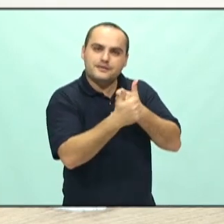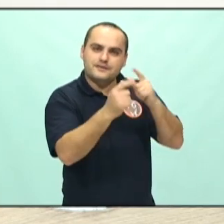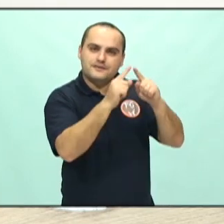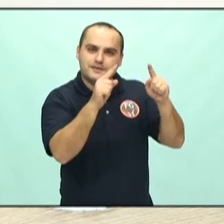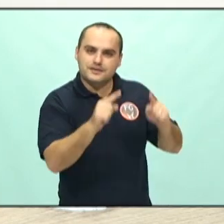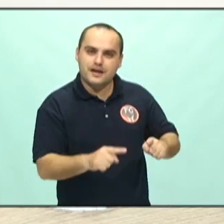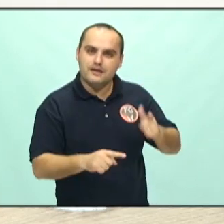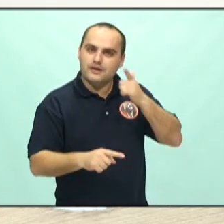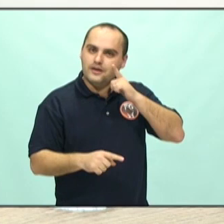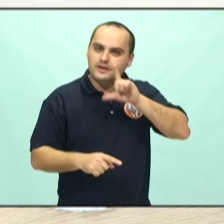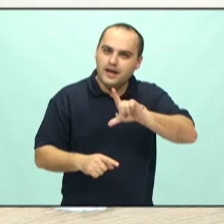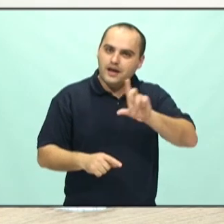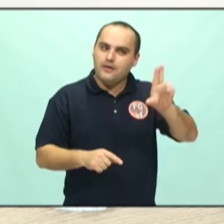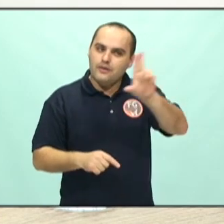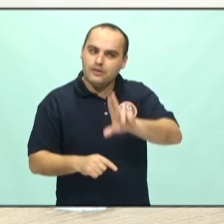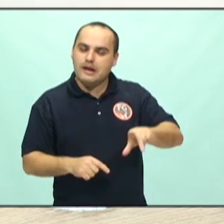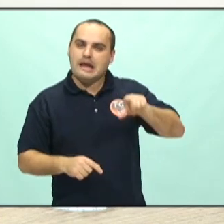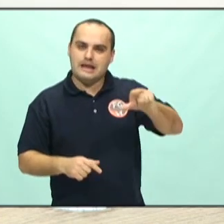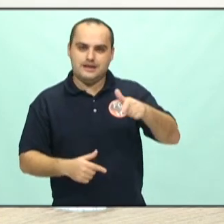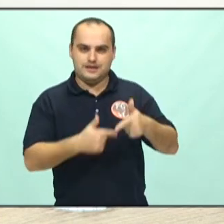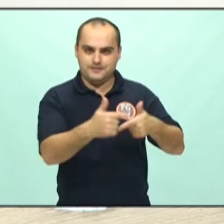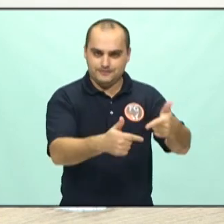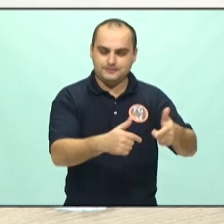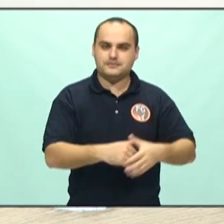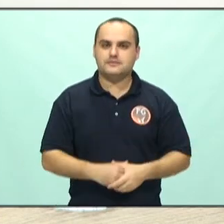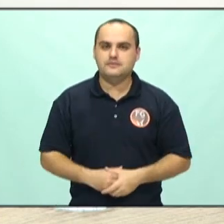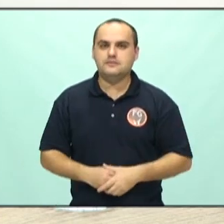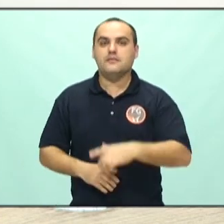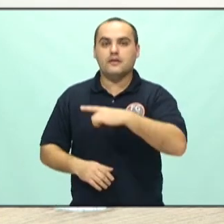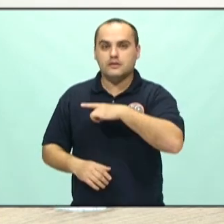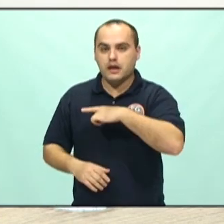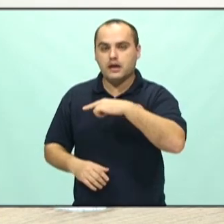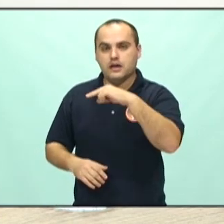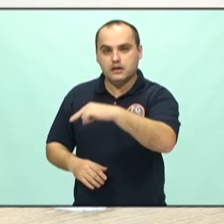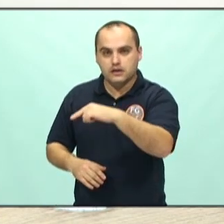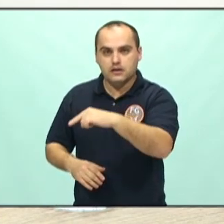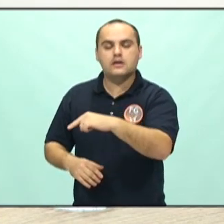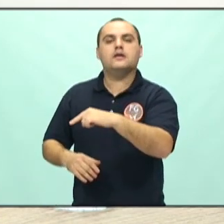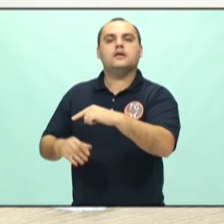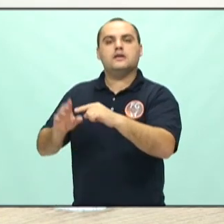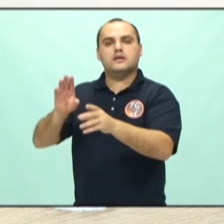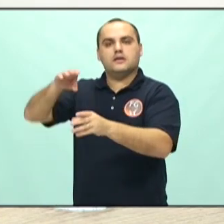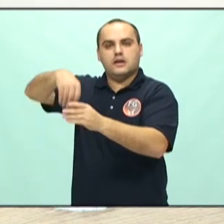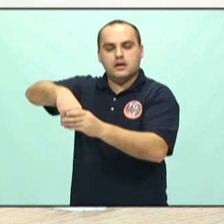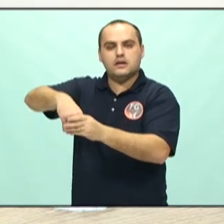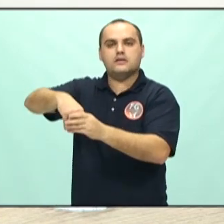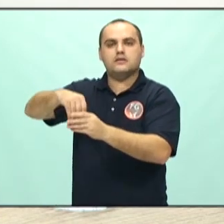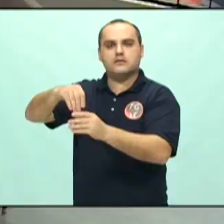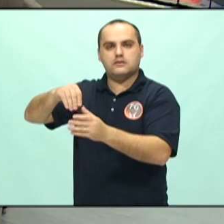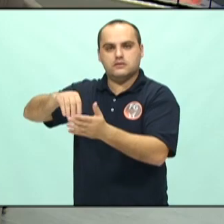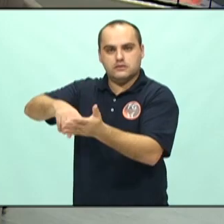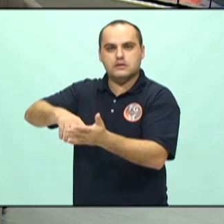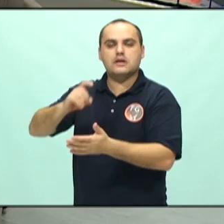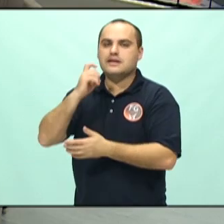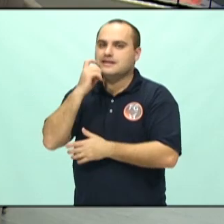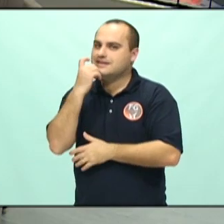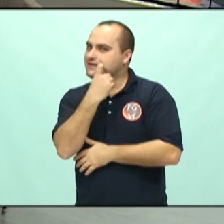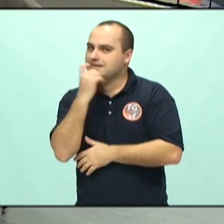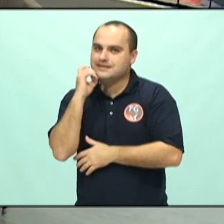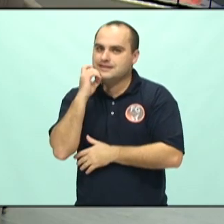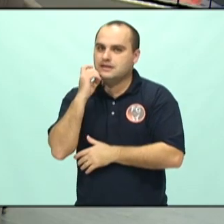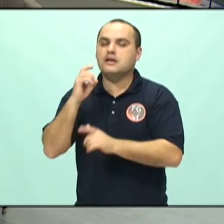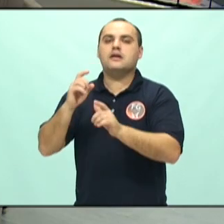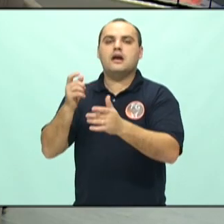consiga utilizar desse serviço. Nós temos também na sede um consultório odontológico, que ele atende não somente o servidor, mas